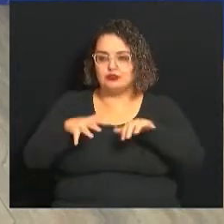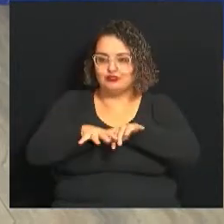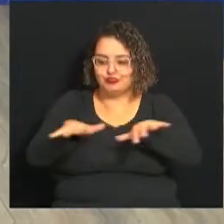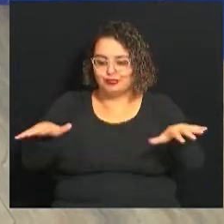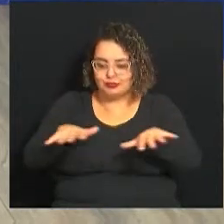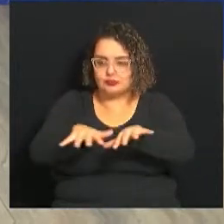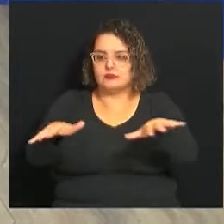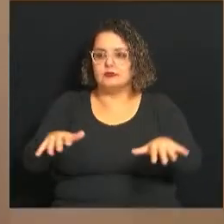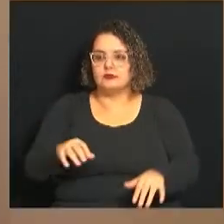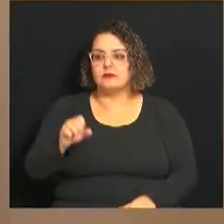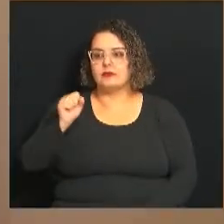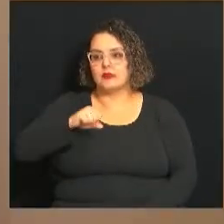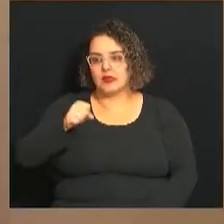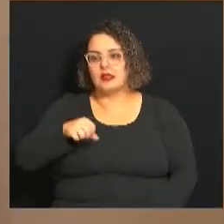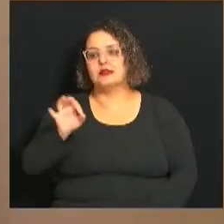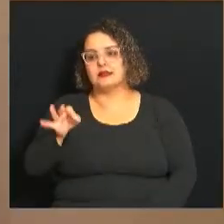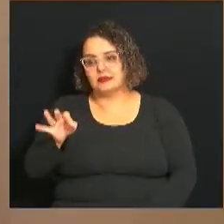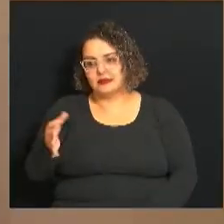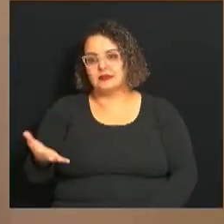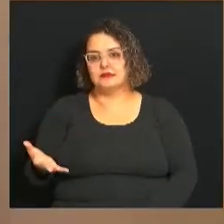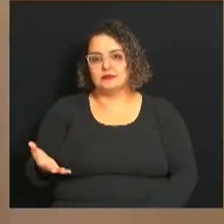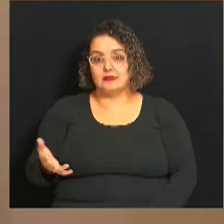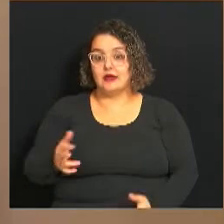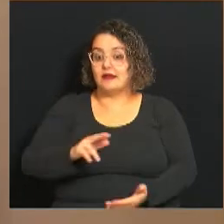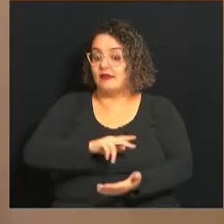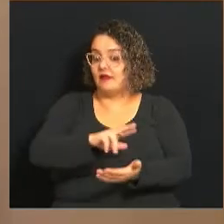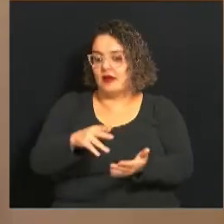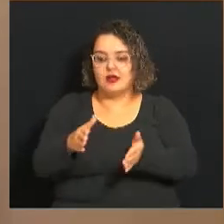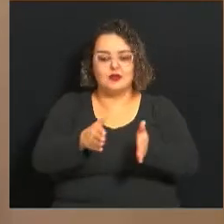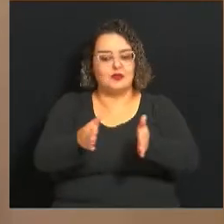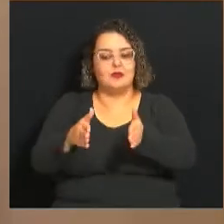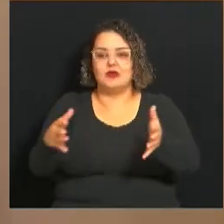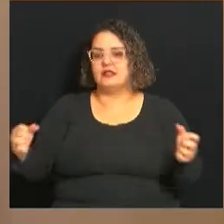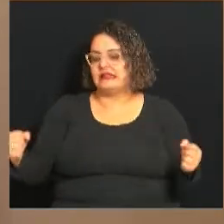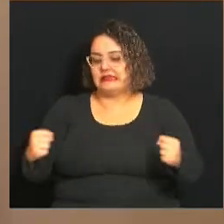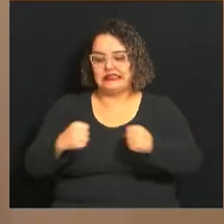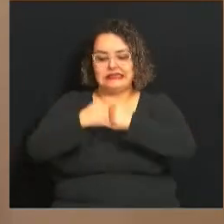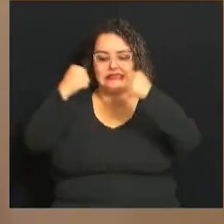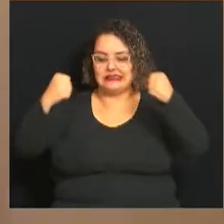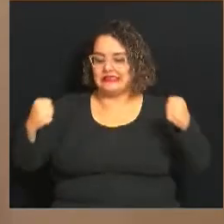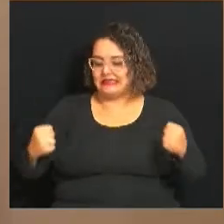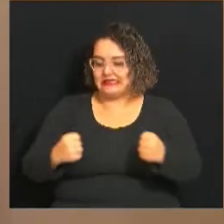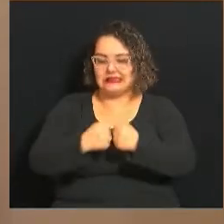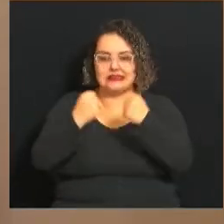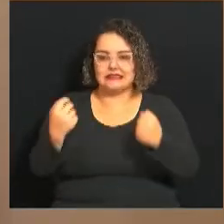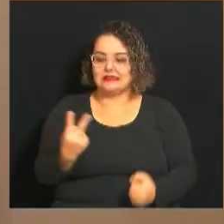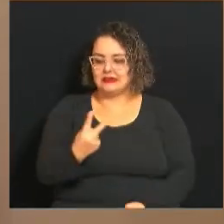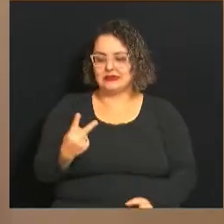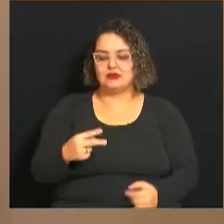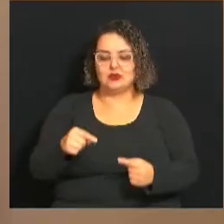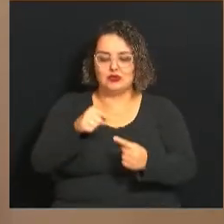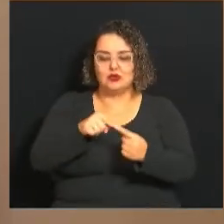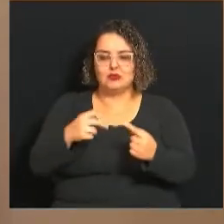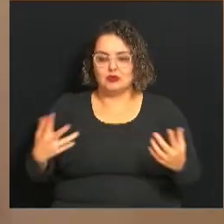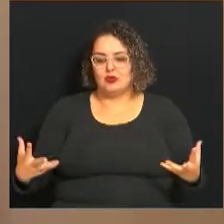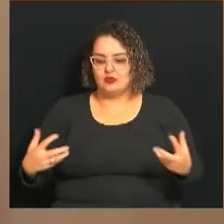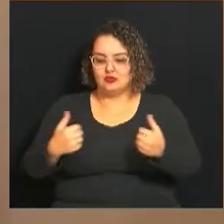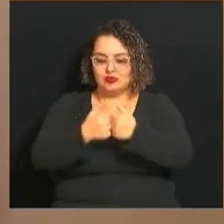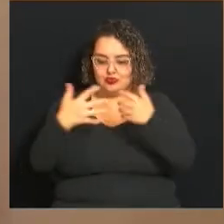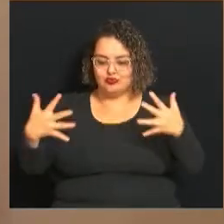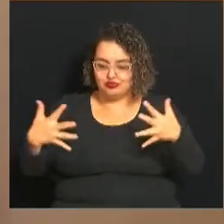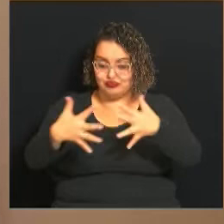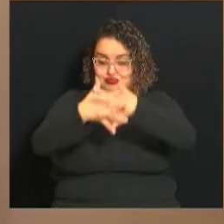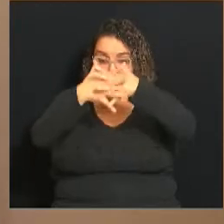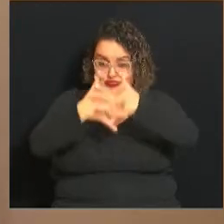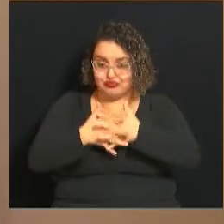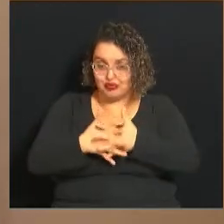Sim, com certeza. Eu diria que em muitos momentos, Gabriel, esses dois objetivos aí entram em conflito, né? Principalmente no